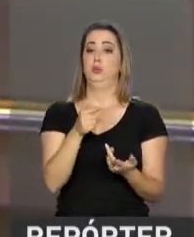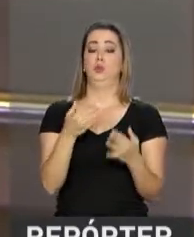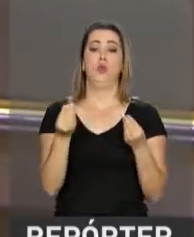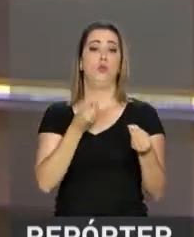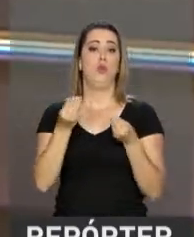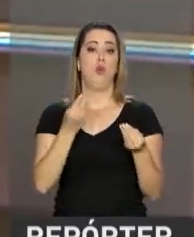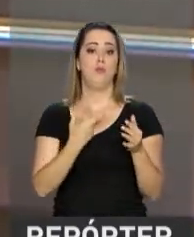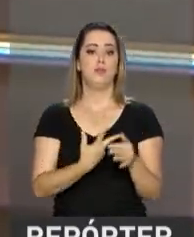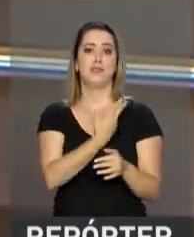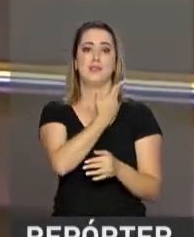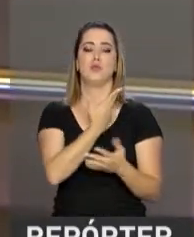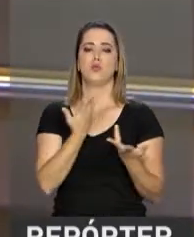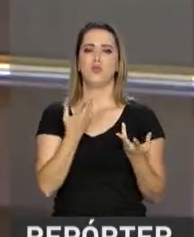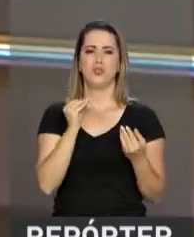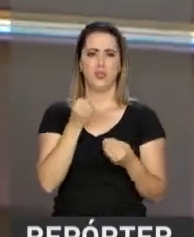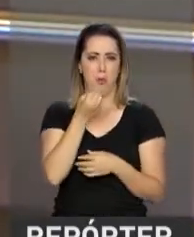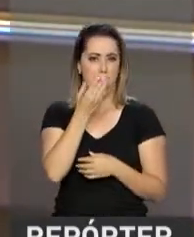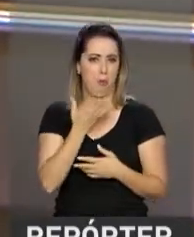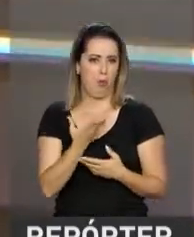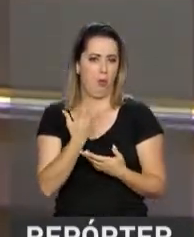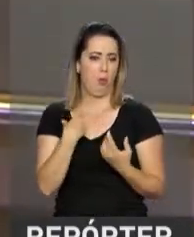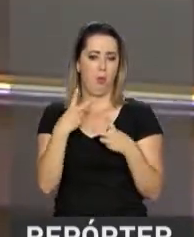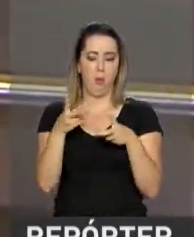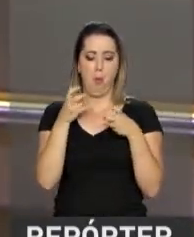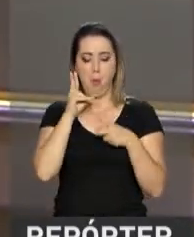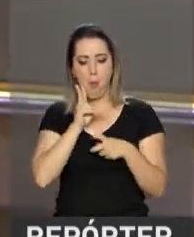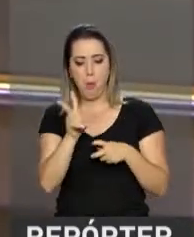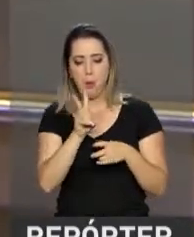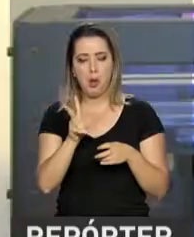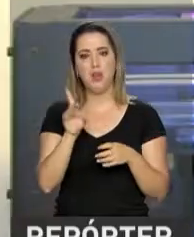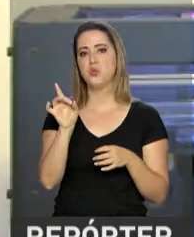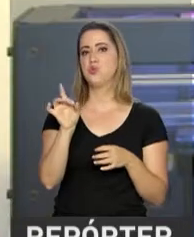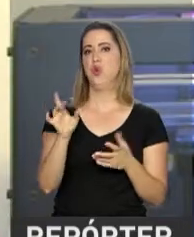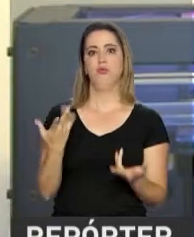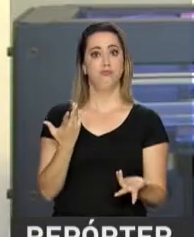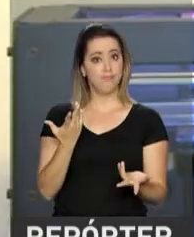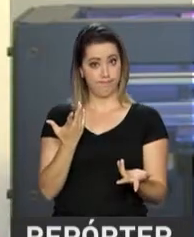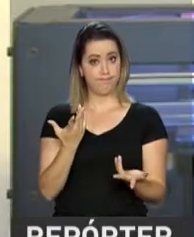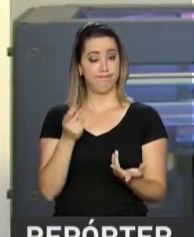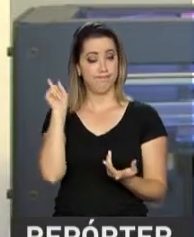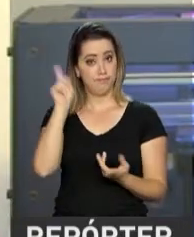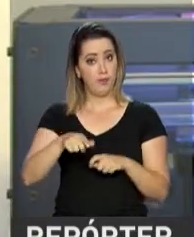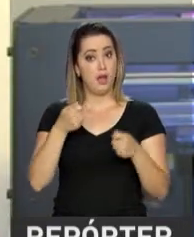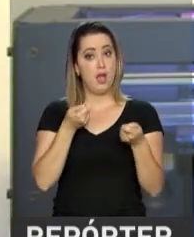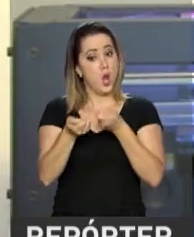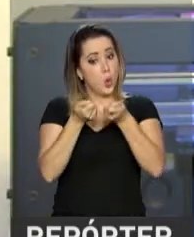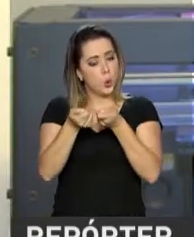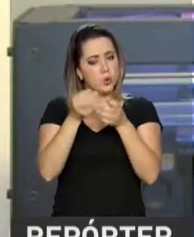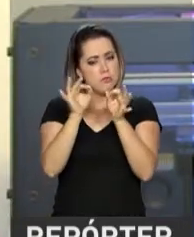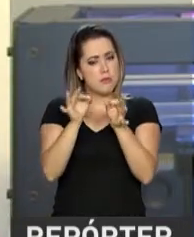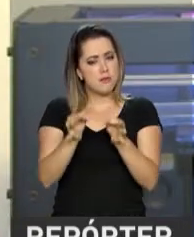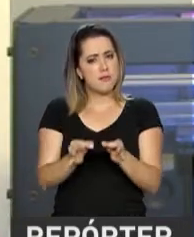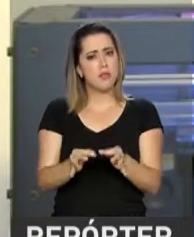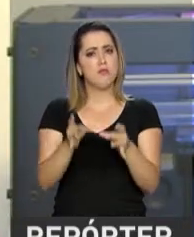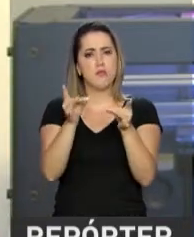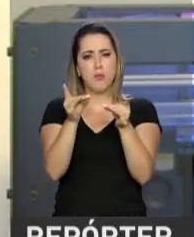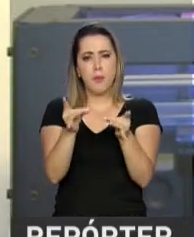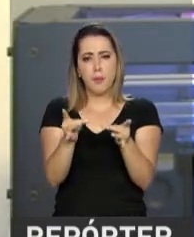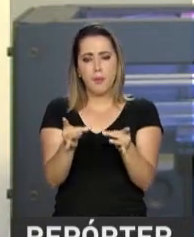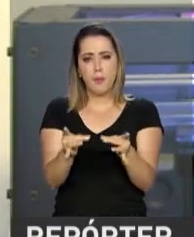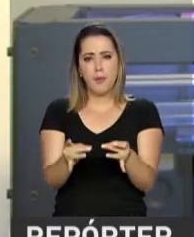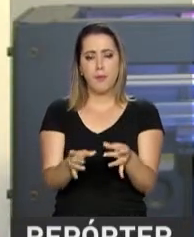de um tratamento bem sucedido com o método tradicional o que é preciso gera menos